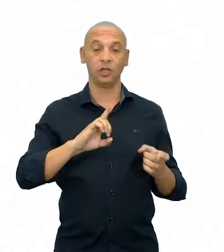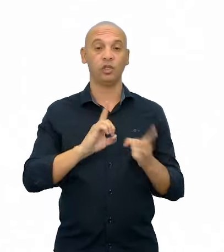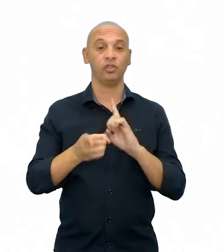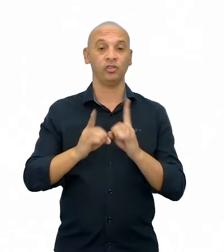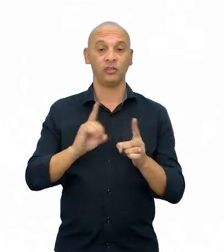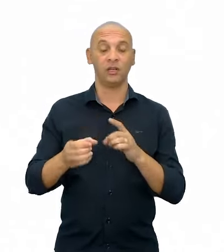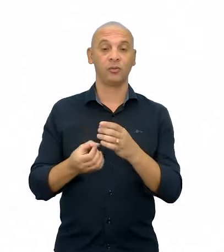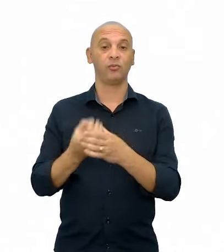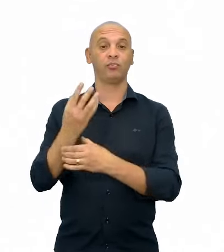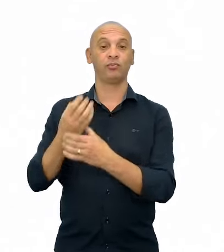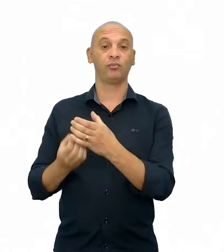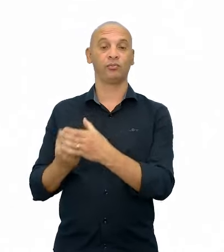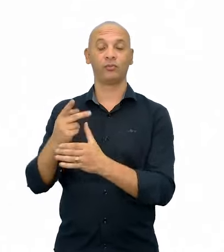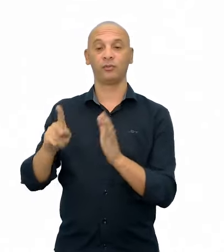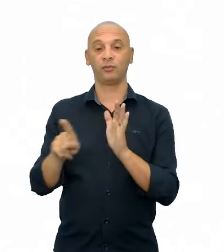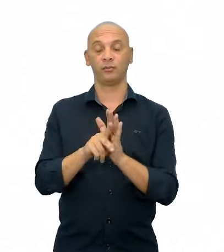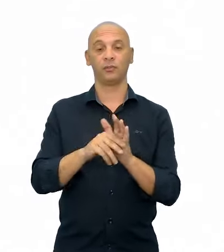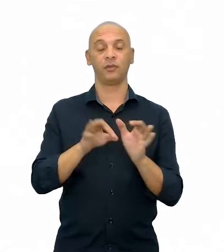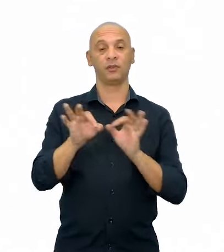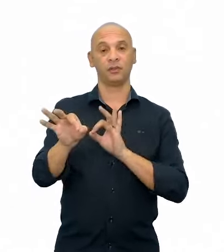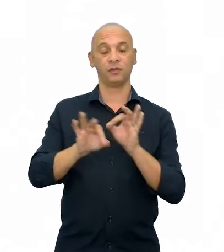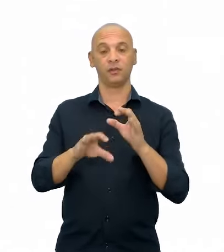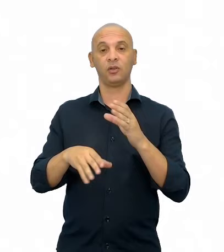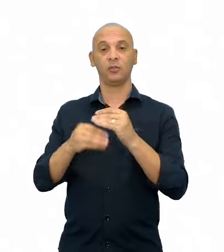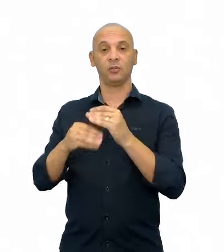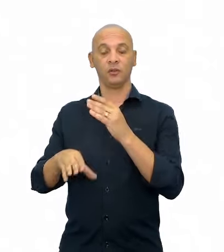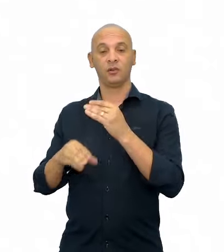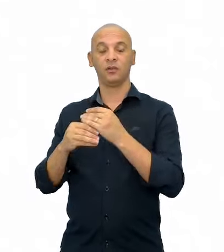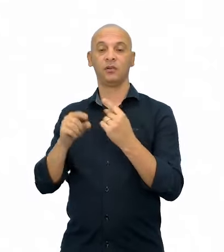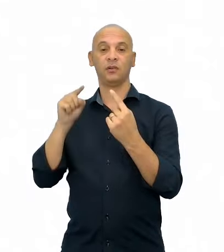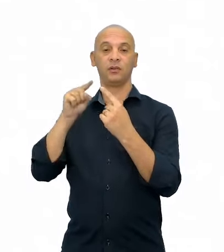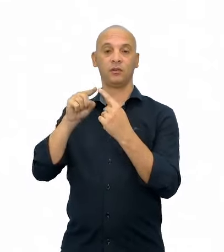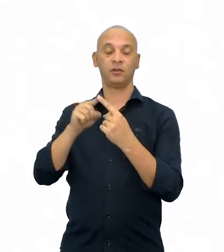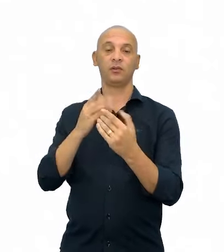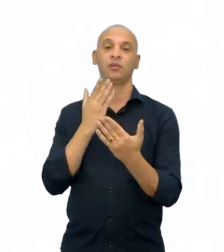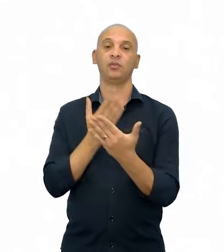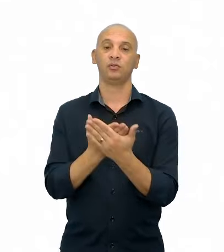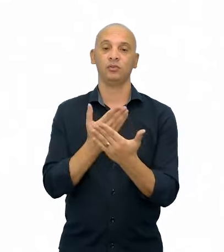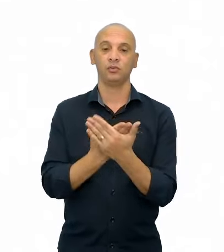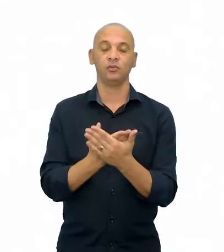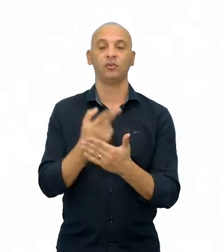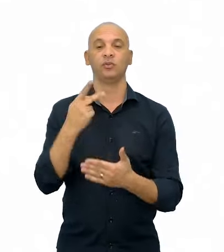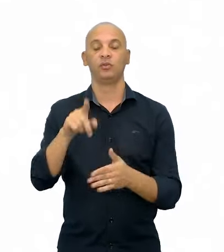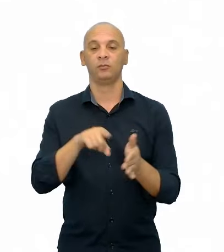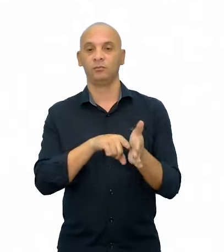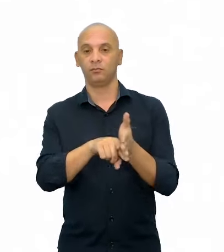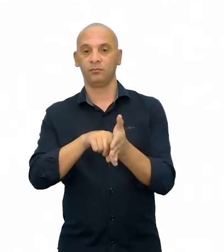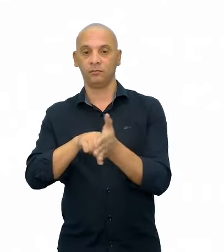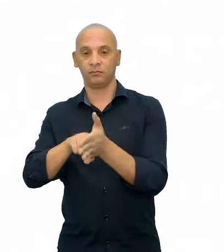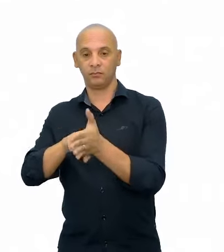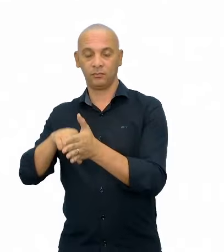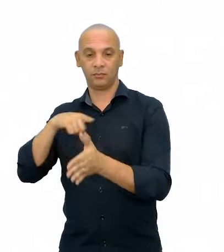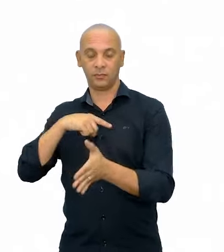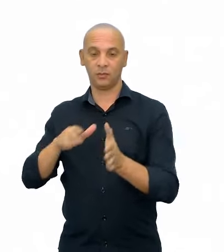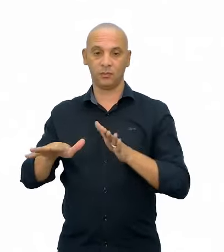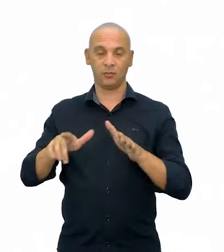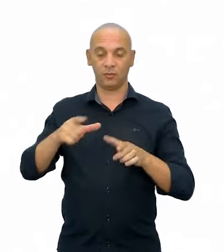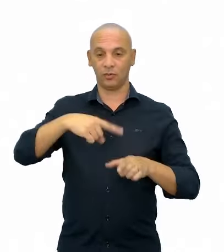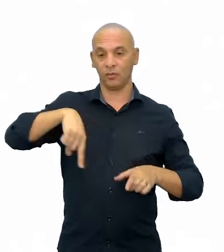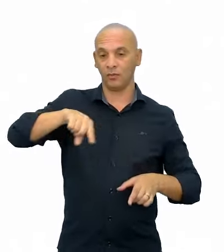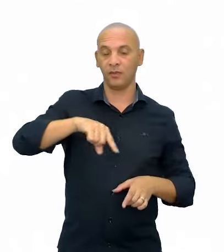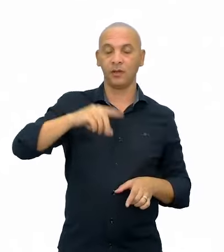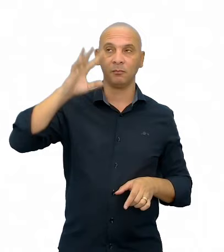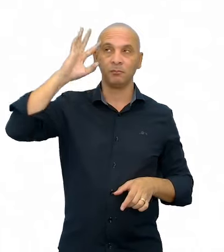da formação que complemente o estudo e investigação em um movimento constante